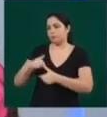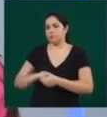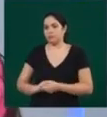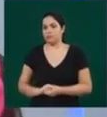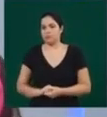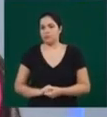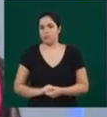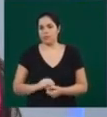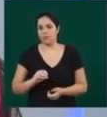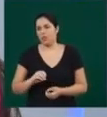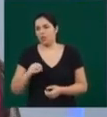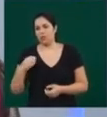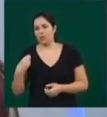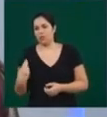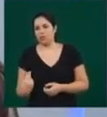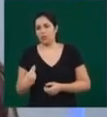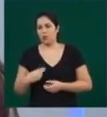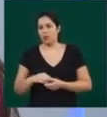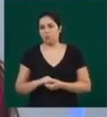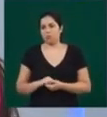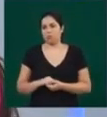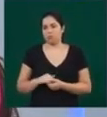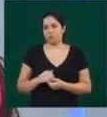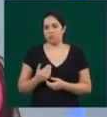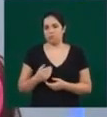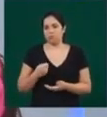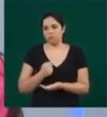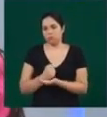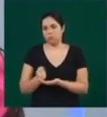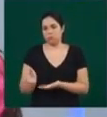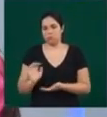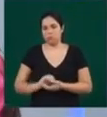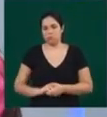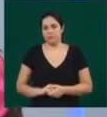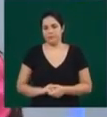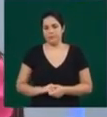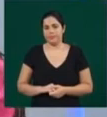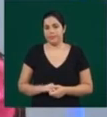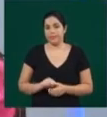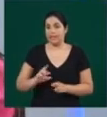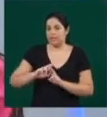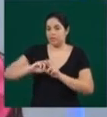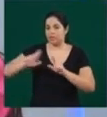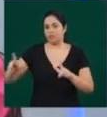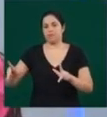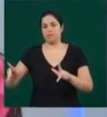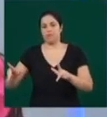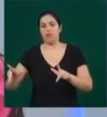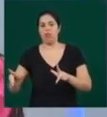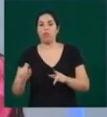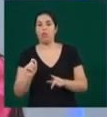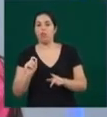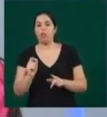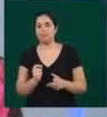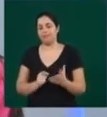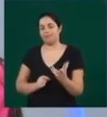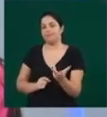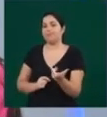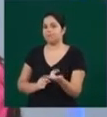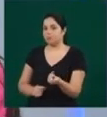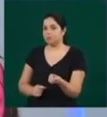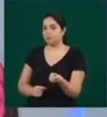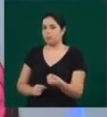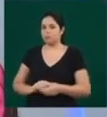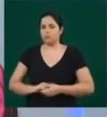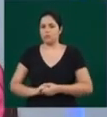do esporte, ou ainda que ele seja um terceirizado, um contratado. Que é totalmente diferente do assédio sexual, que ele pode ser configurado